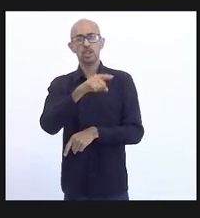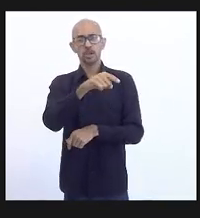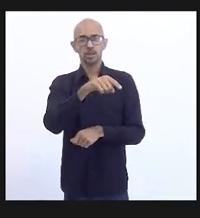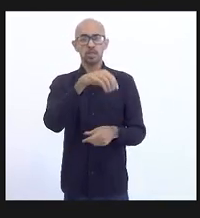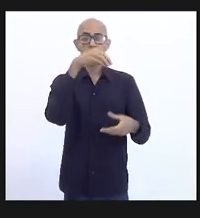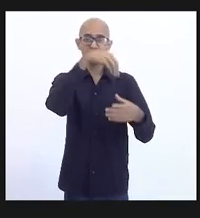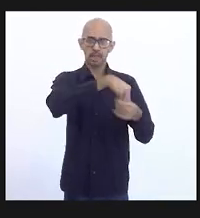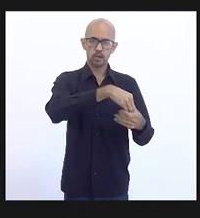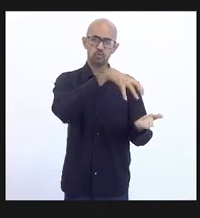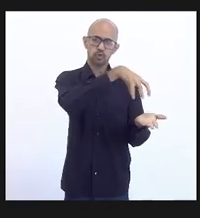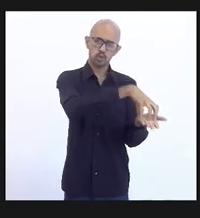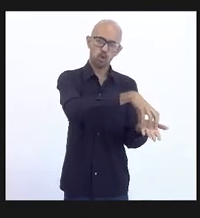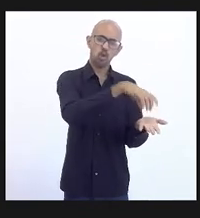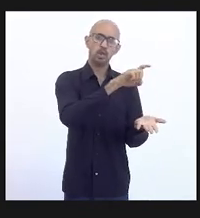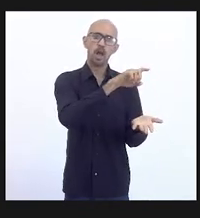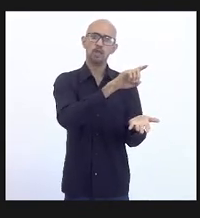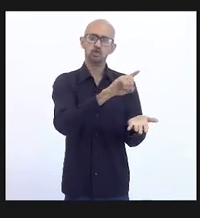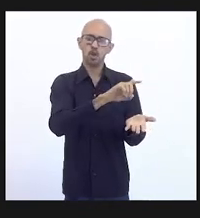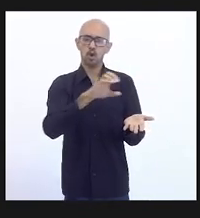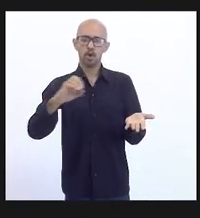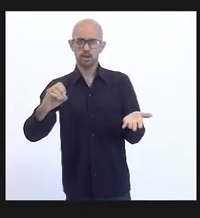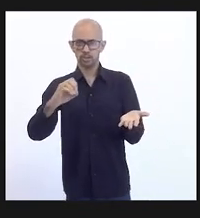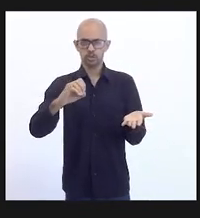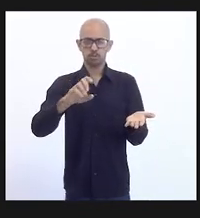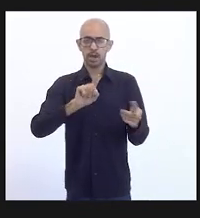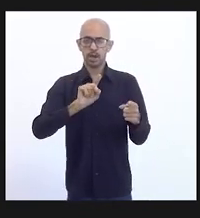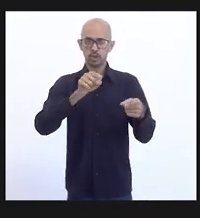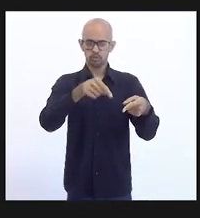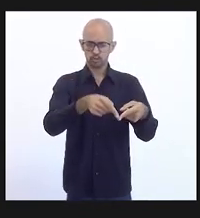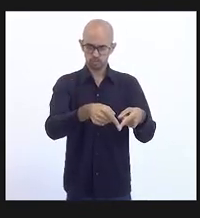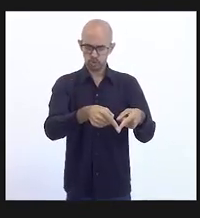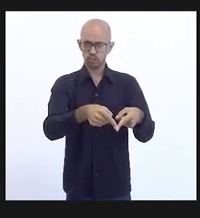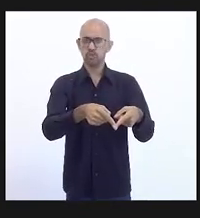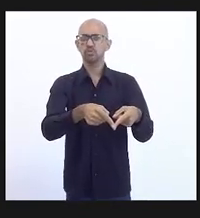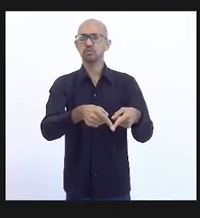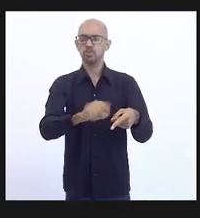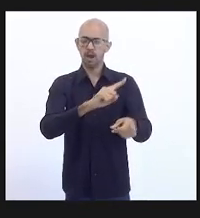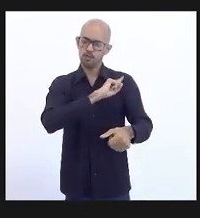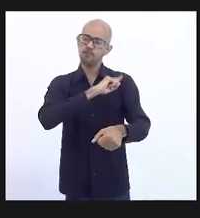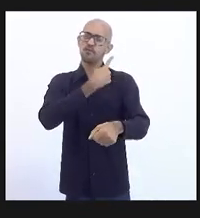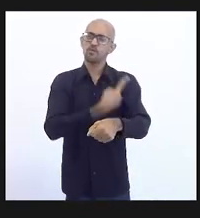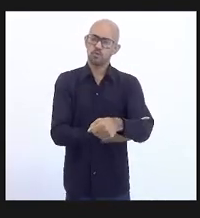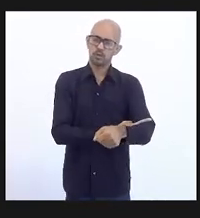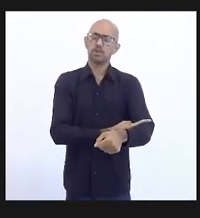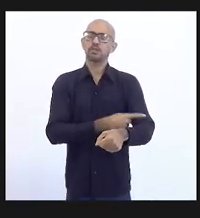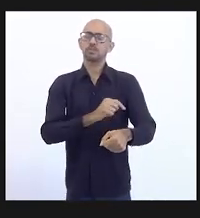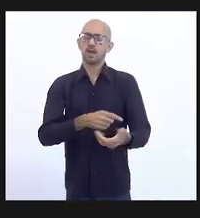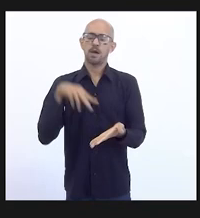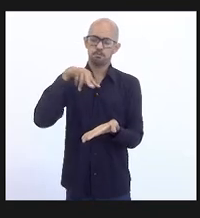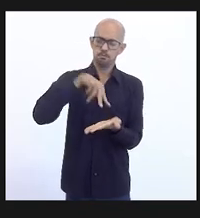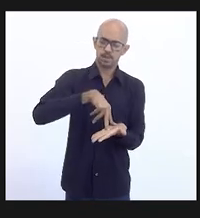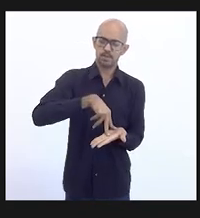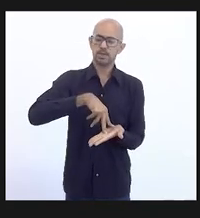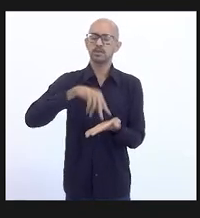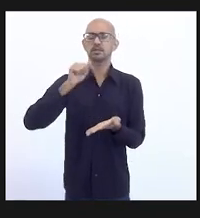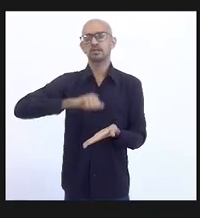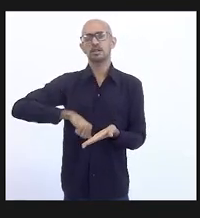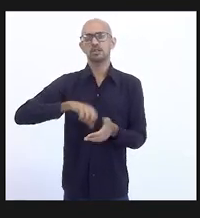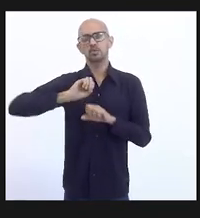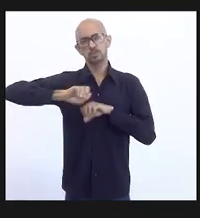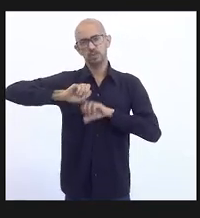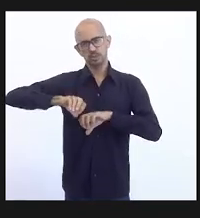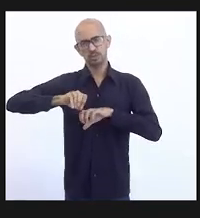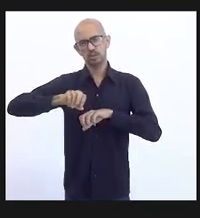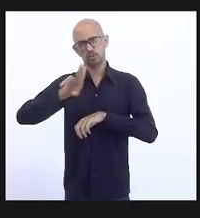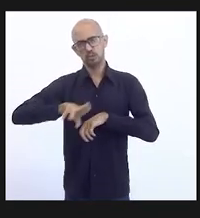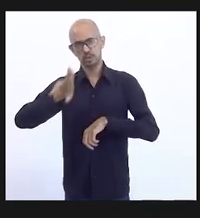Oeste, para que fiquem claros as metas, os objetivos para fortalecer a presença do ensino superior